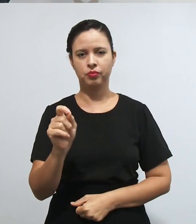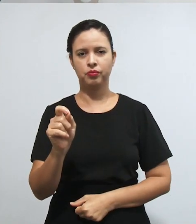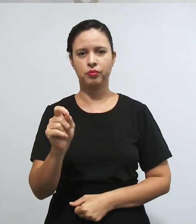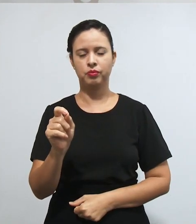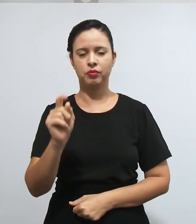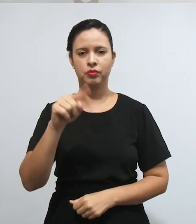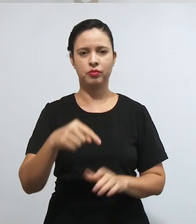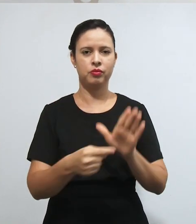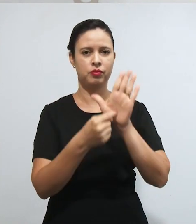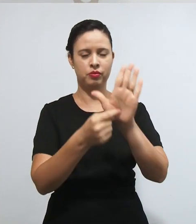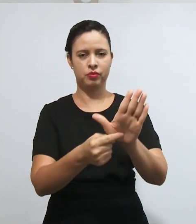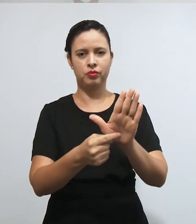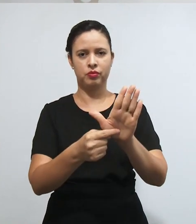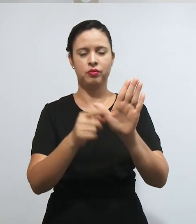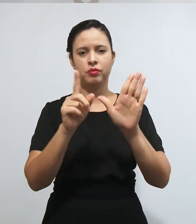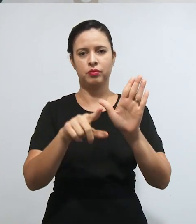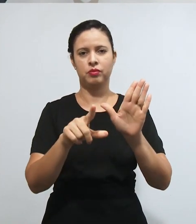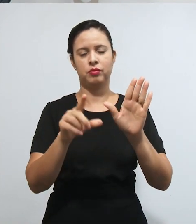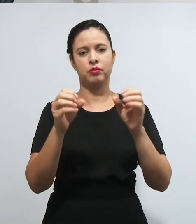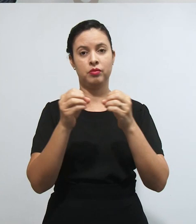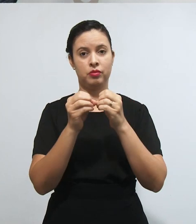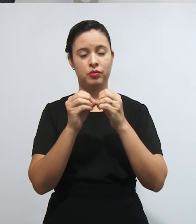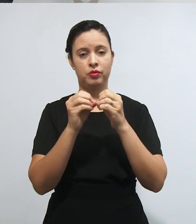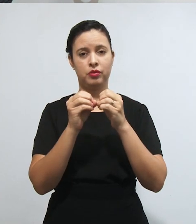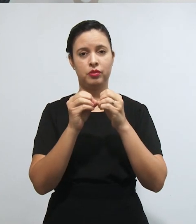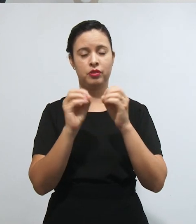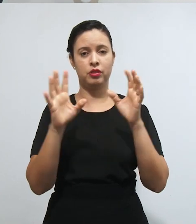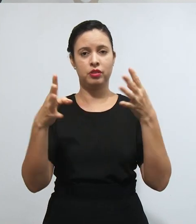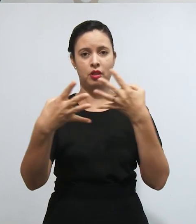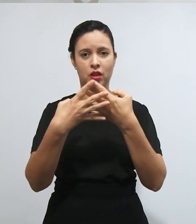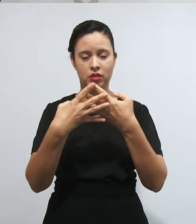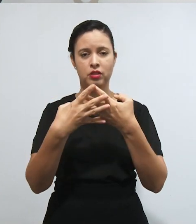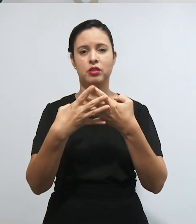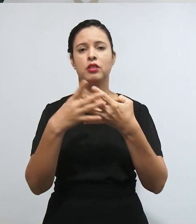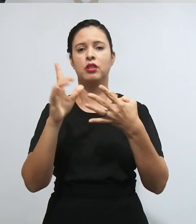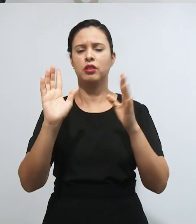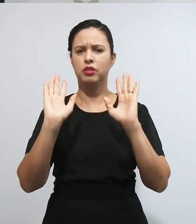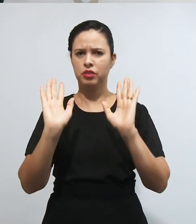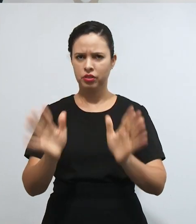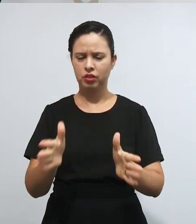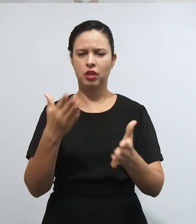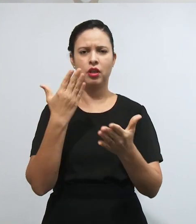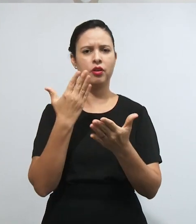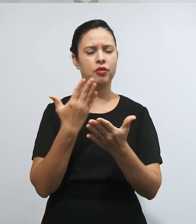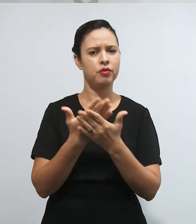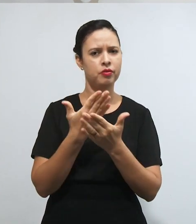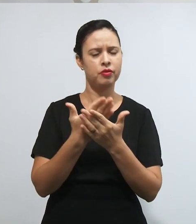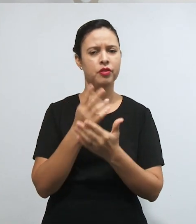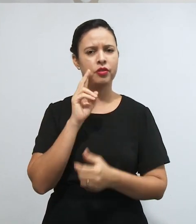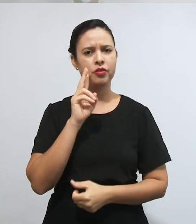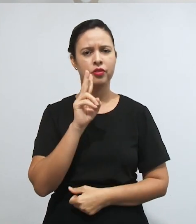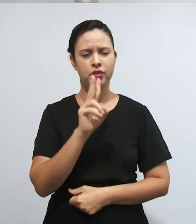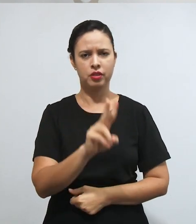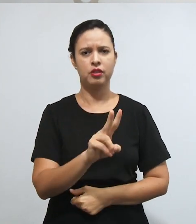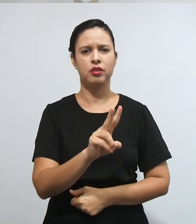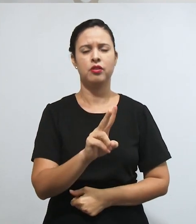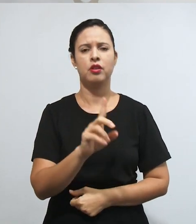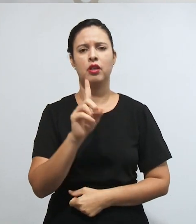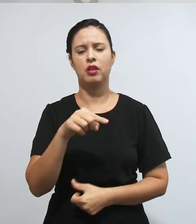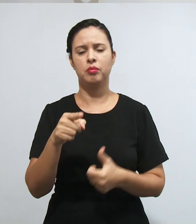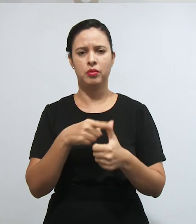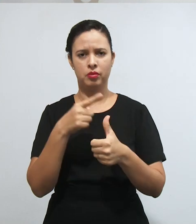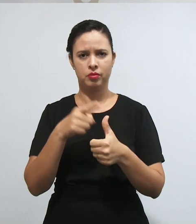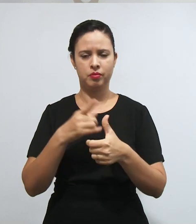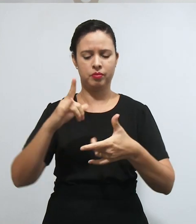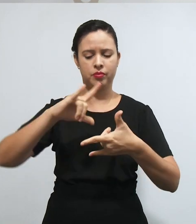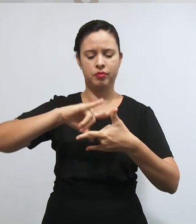do apresentador de slides. Então a gente conheceu os três principais apresentadores de slide, um da Microsoft, que é o